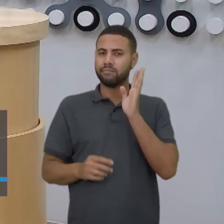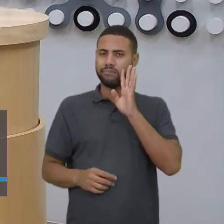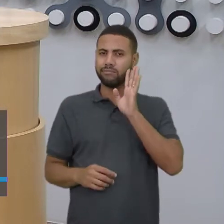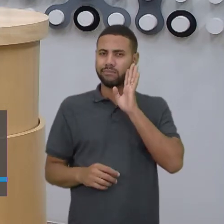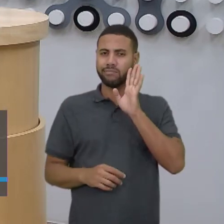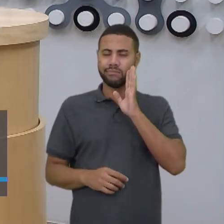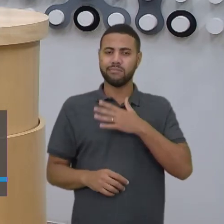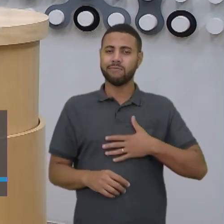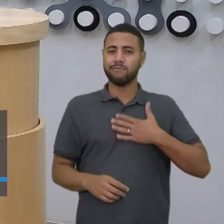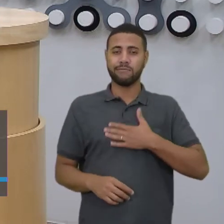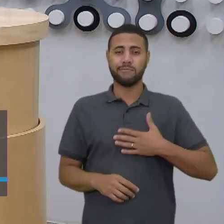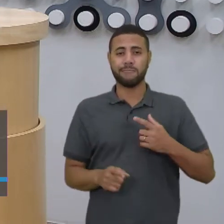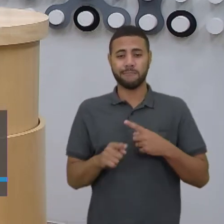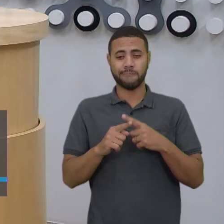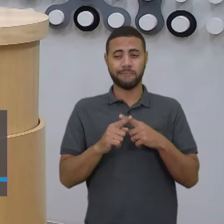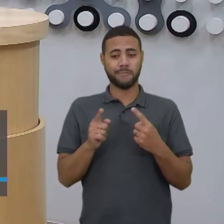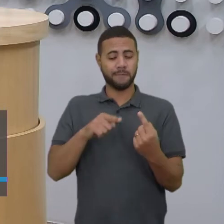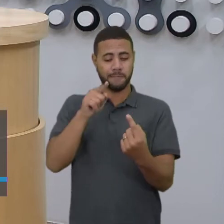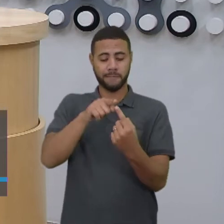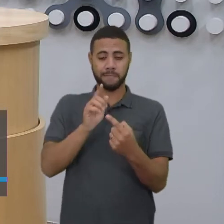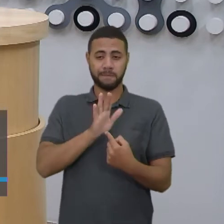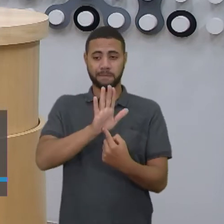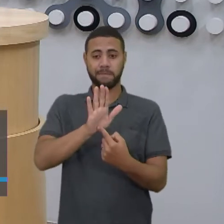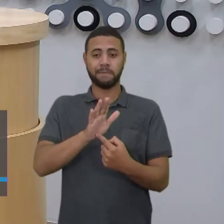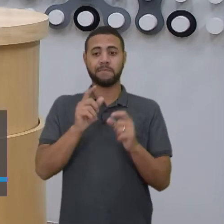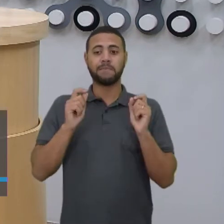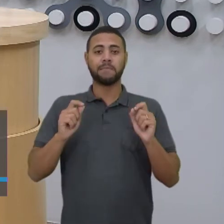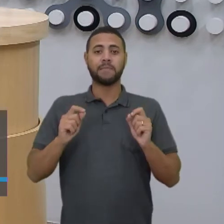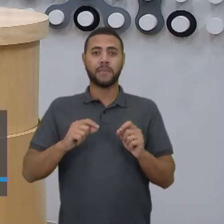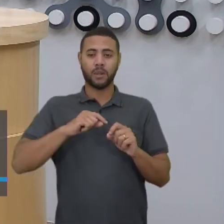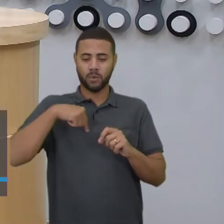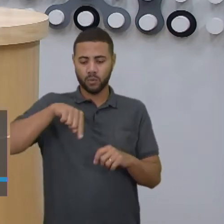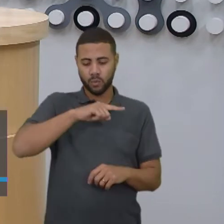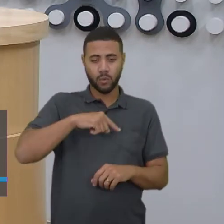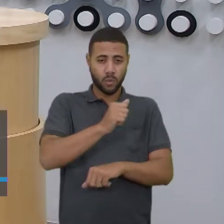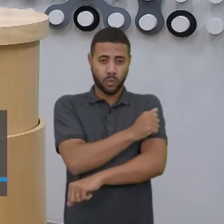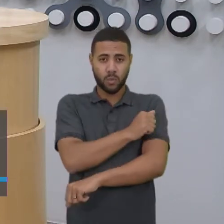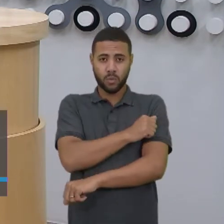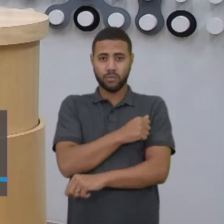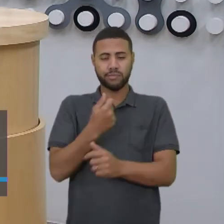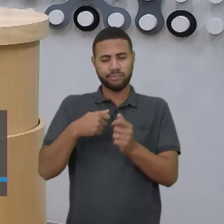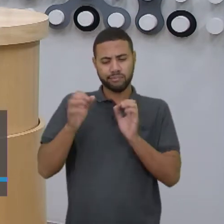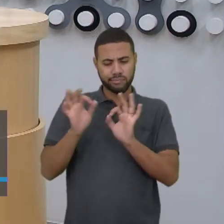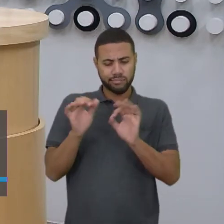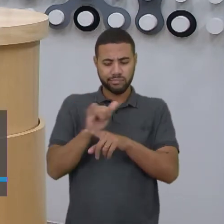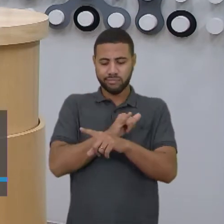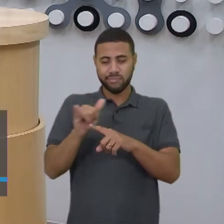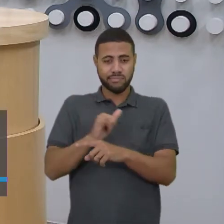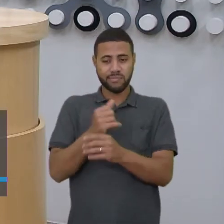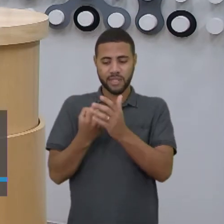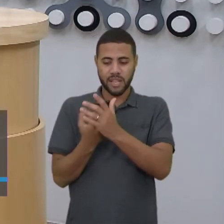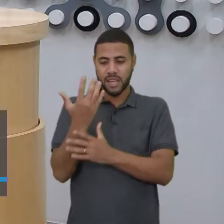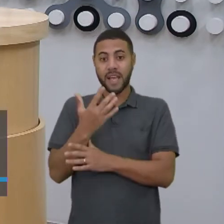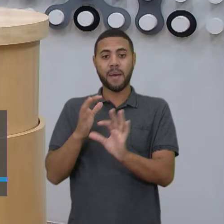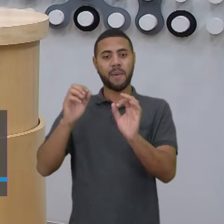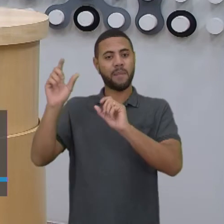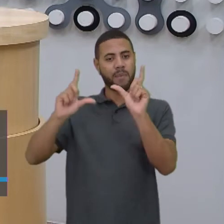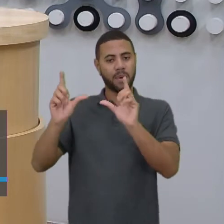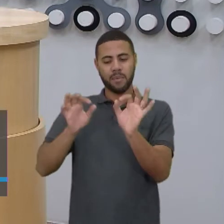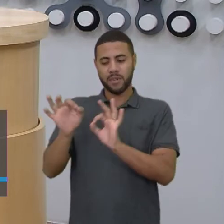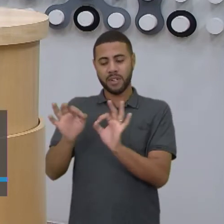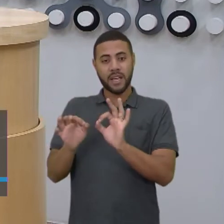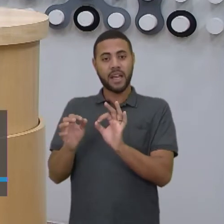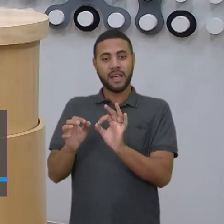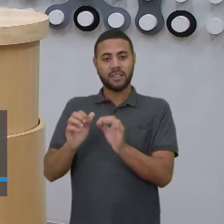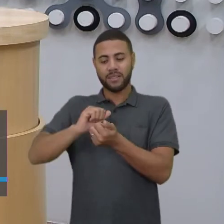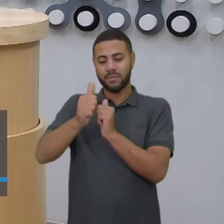a intenção é mostrar, e os nossos estudantes precisavam criar um programa esportivo e falar das